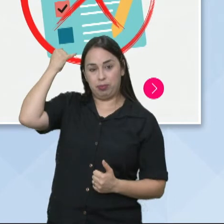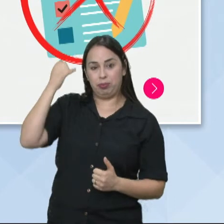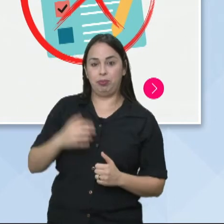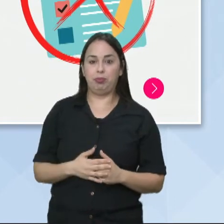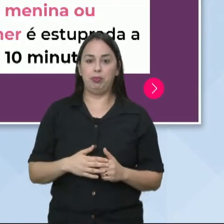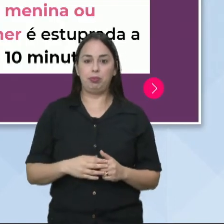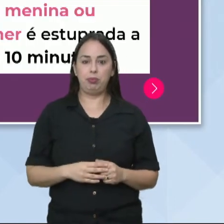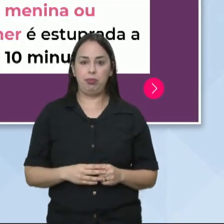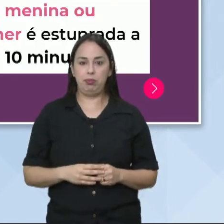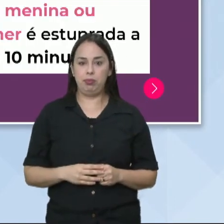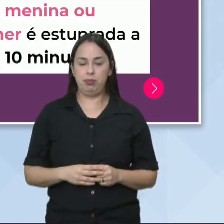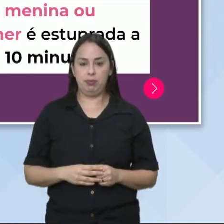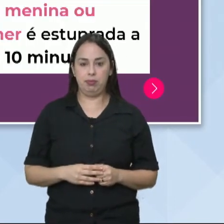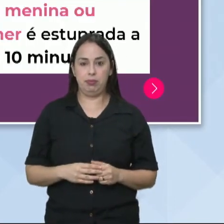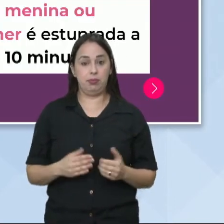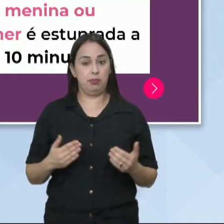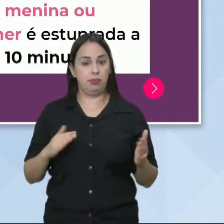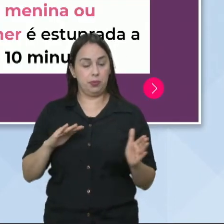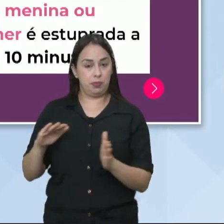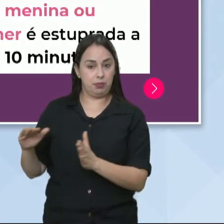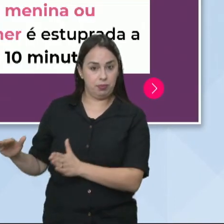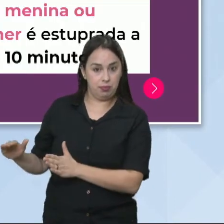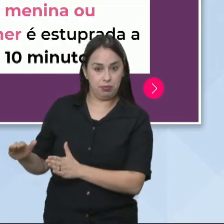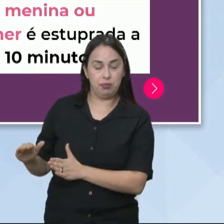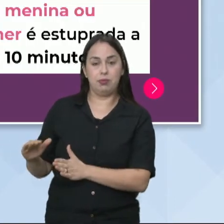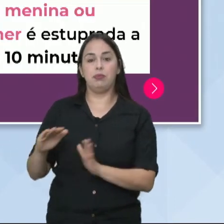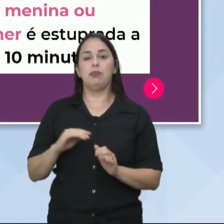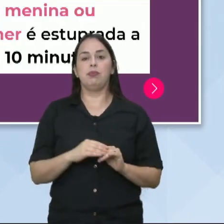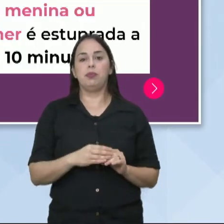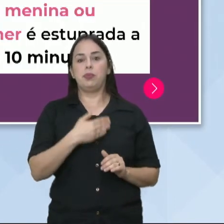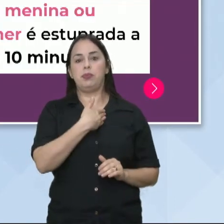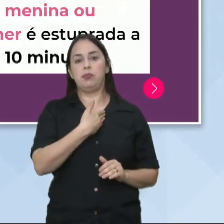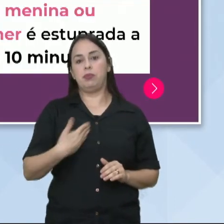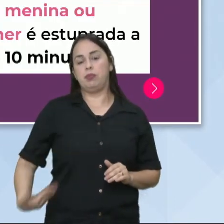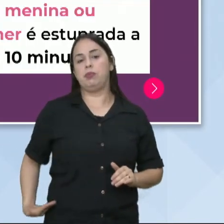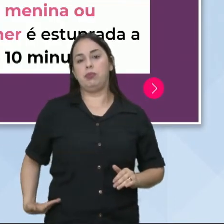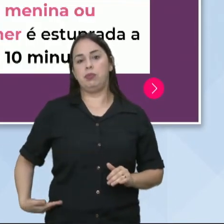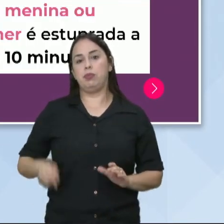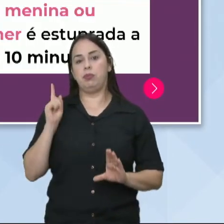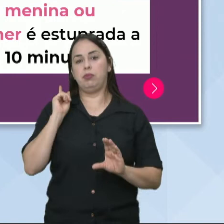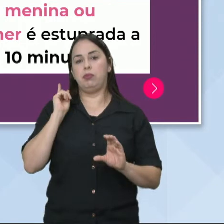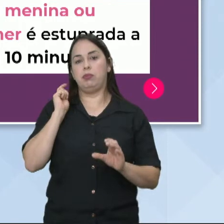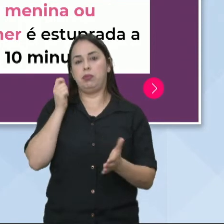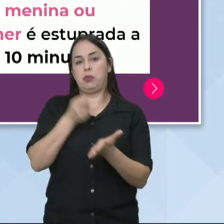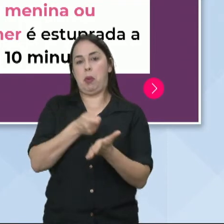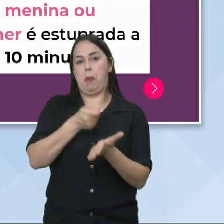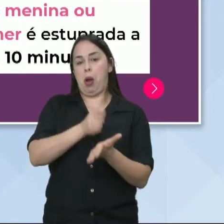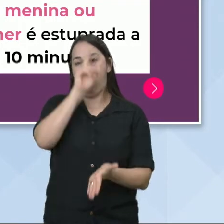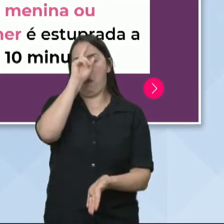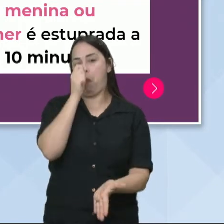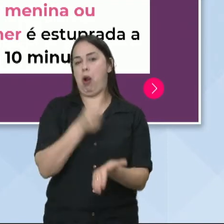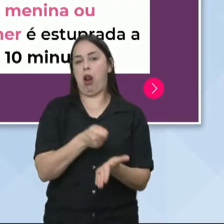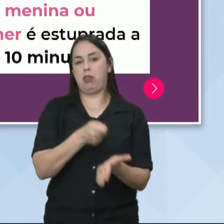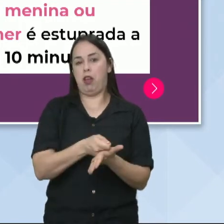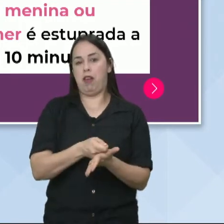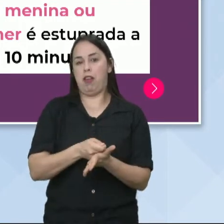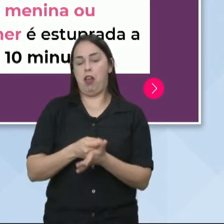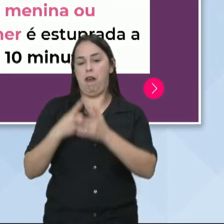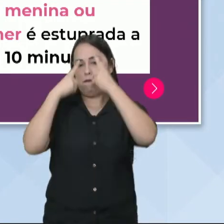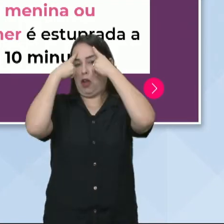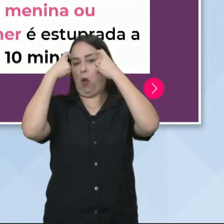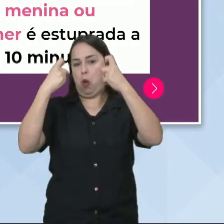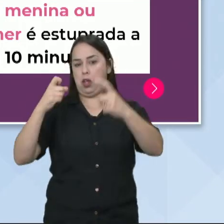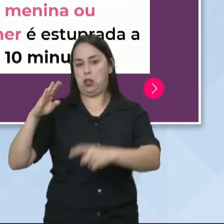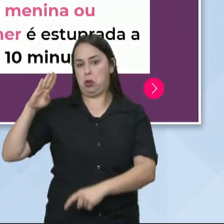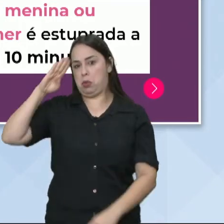Próximo. Sobre o governo machista e violento de Bolsonaro, todos